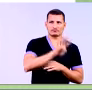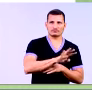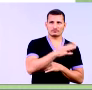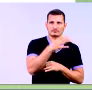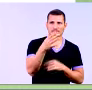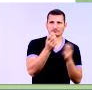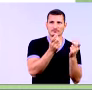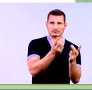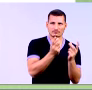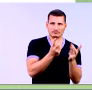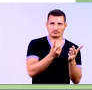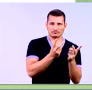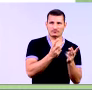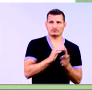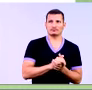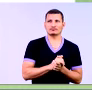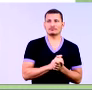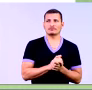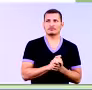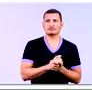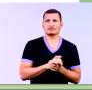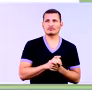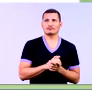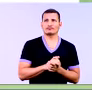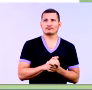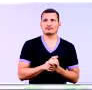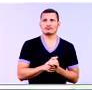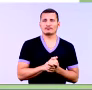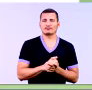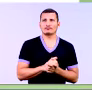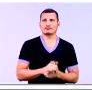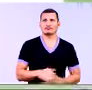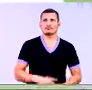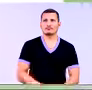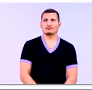tá? E nós chegamos finalmente